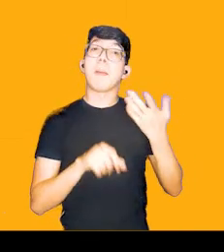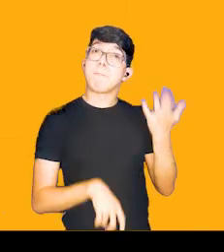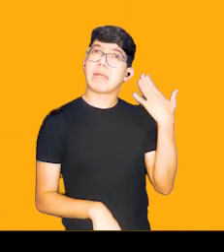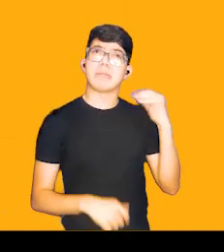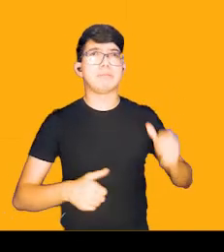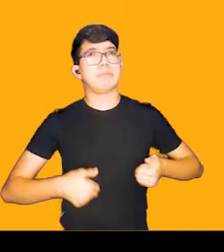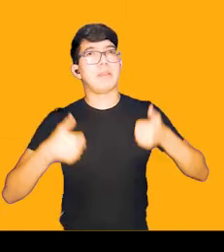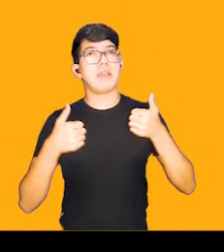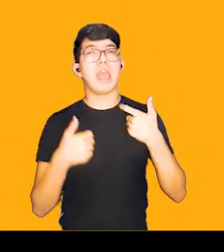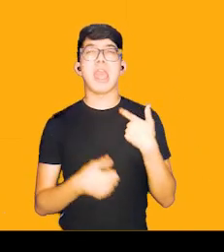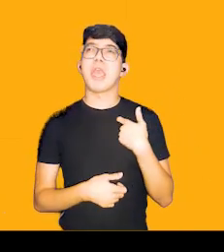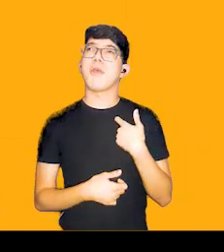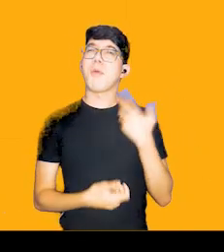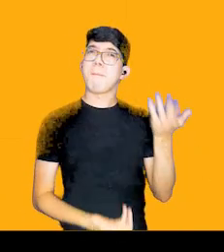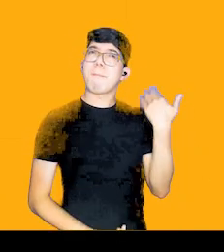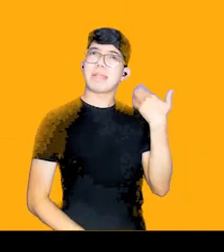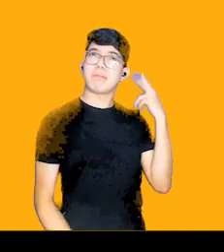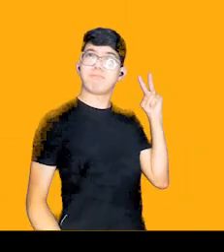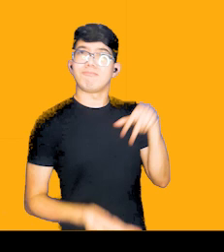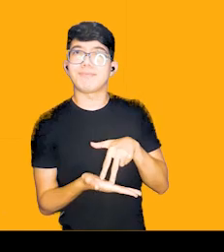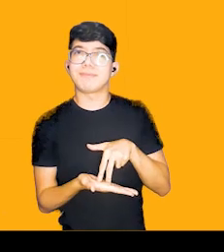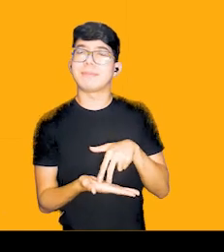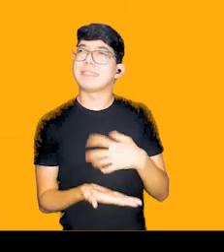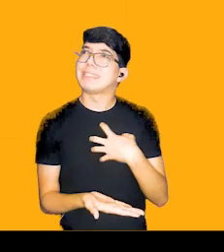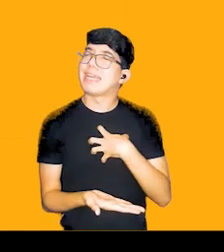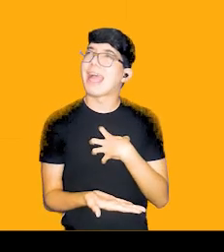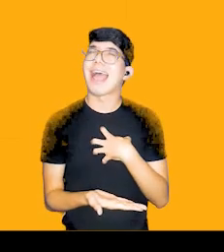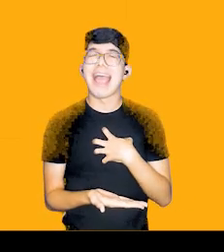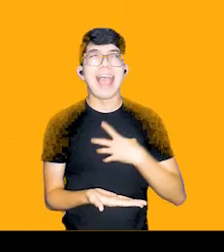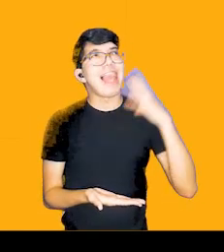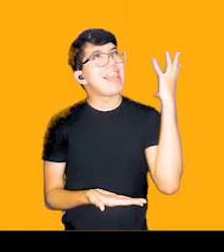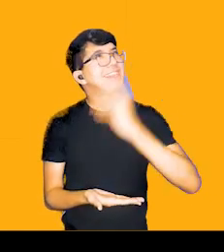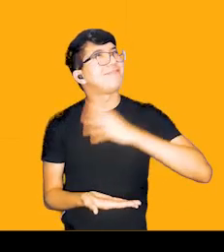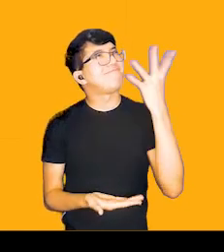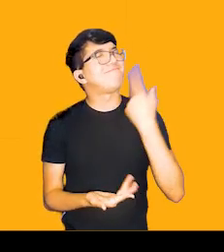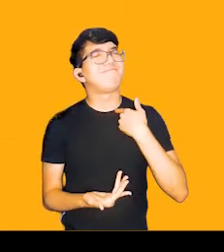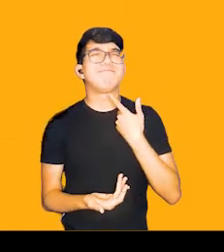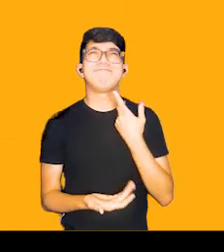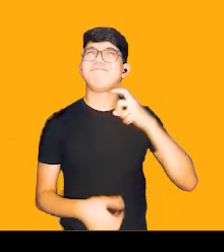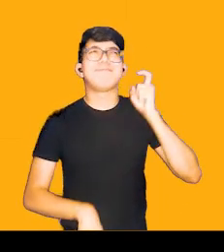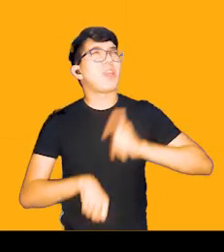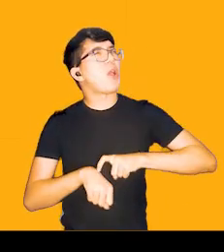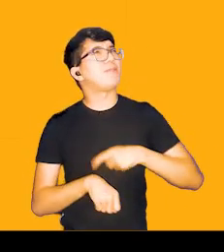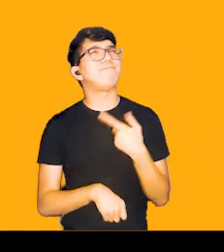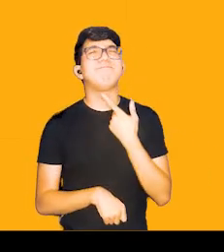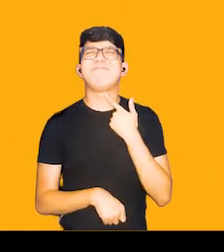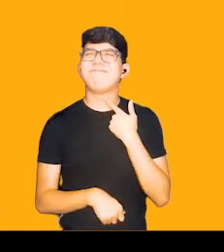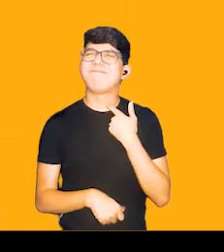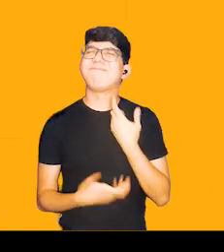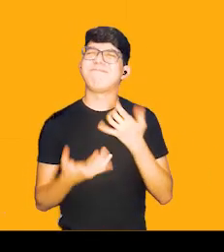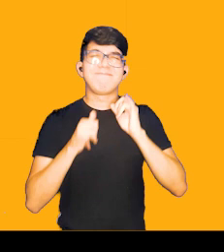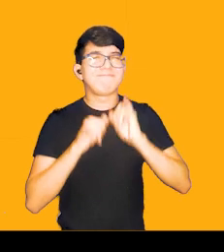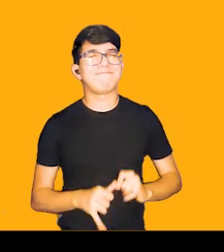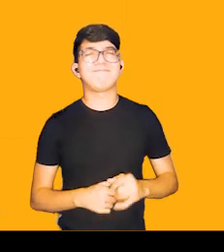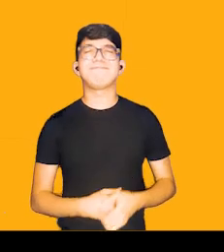né? Amor à primeira vista, vamos dizer assim. Você olha e fala: "Pô, que lugar gostoso de viver." E tinha uma certa tranquilidade,